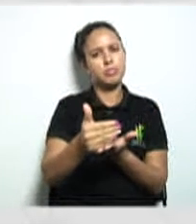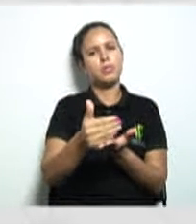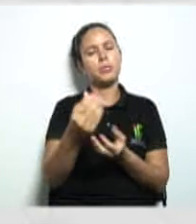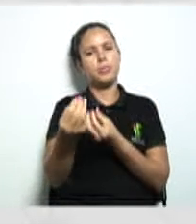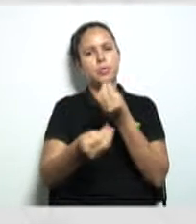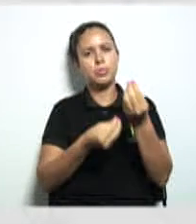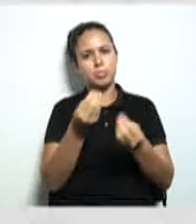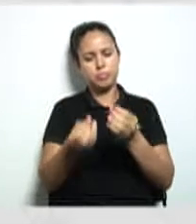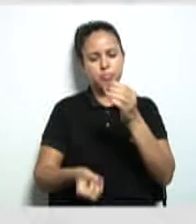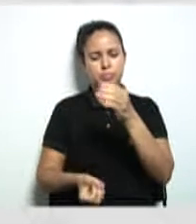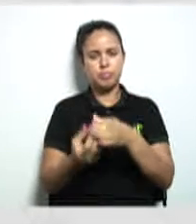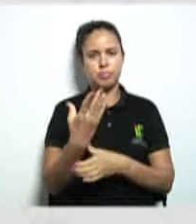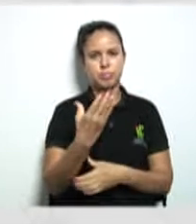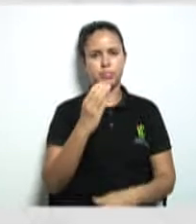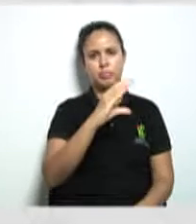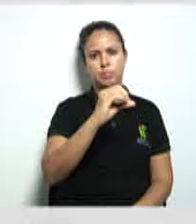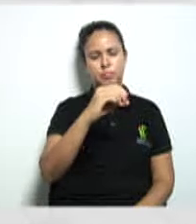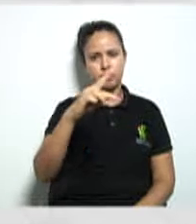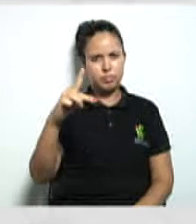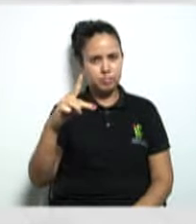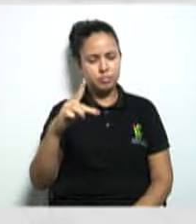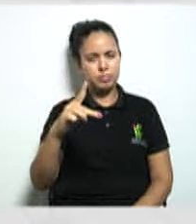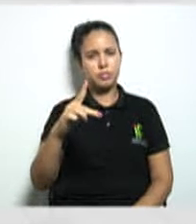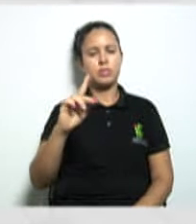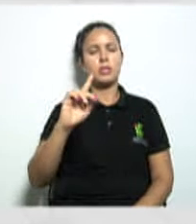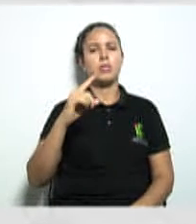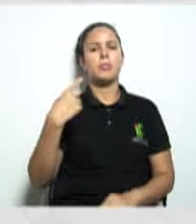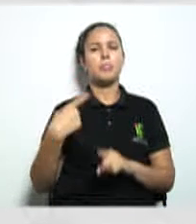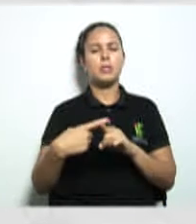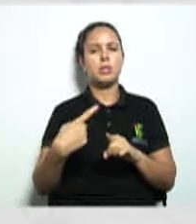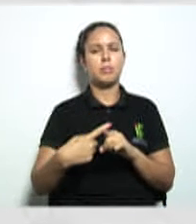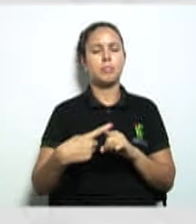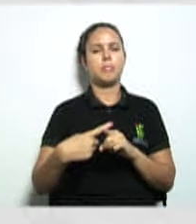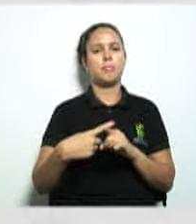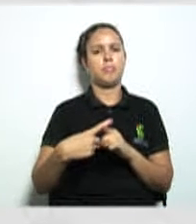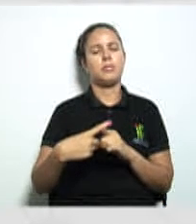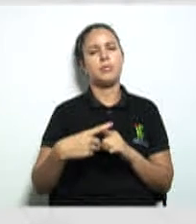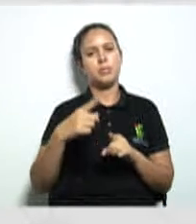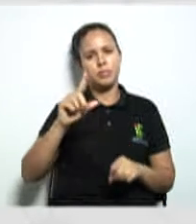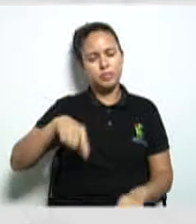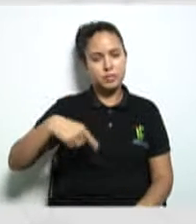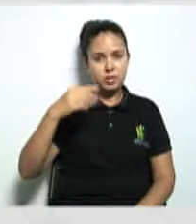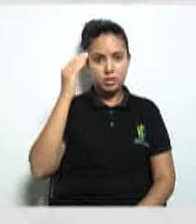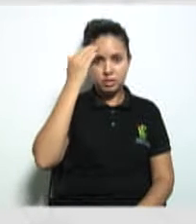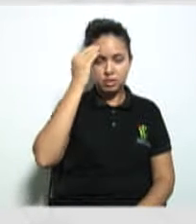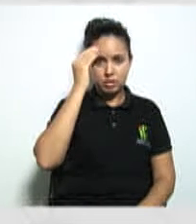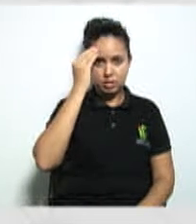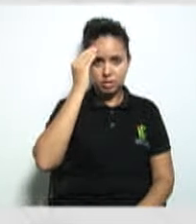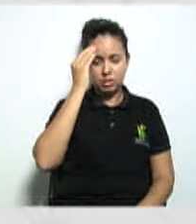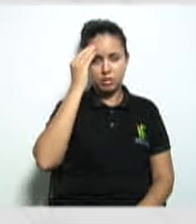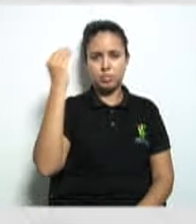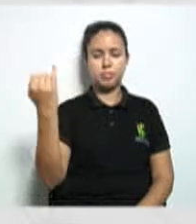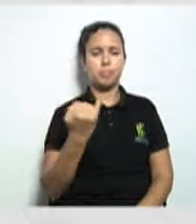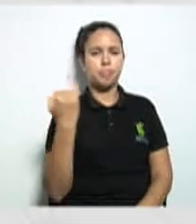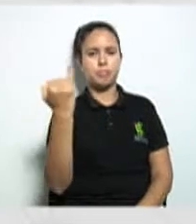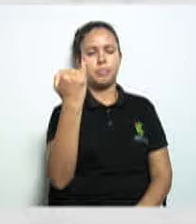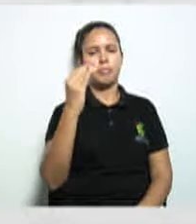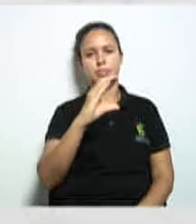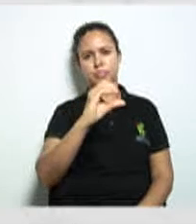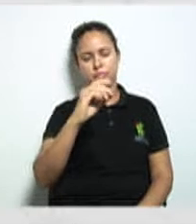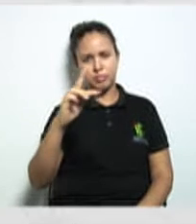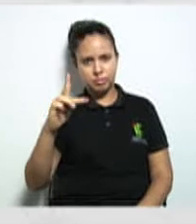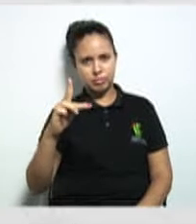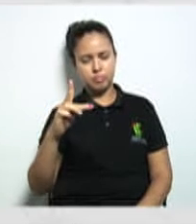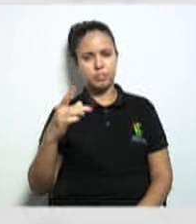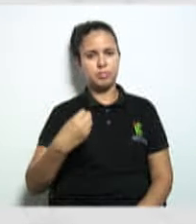cooperativismo, para que possamos entender também a importância do cooperativismo na vida do cooperado e da sociedade